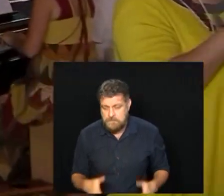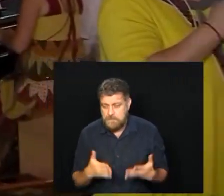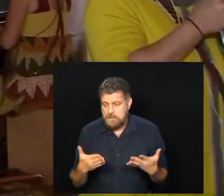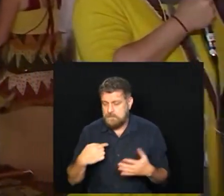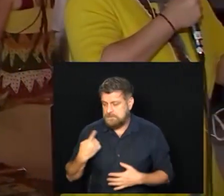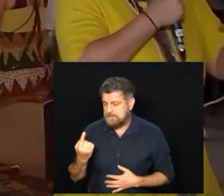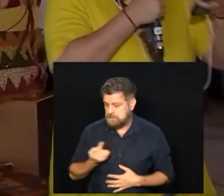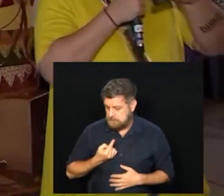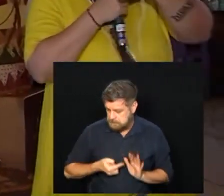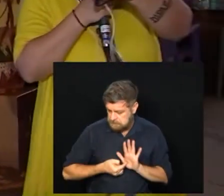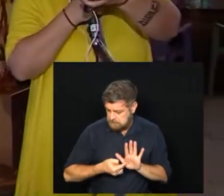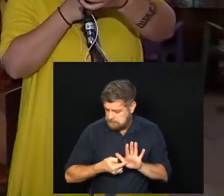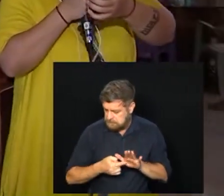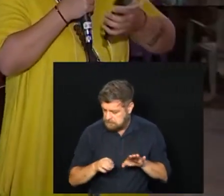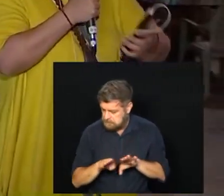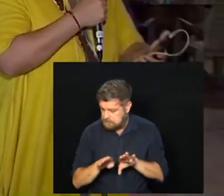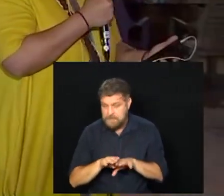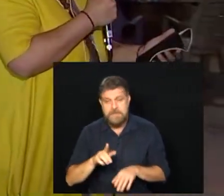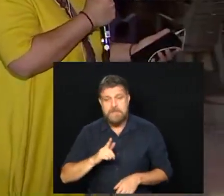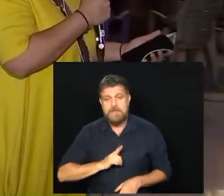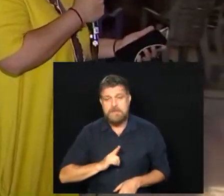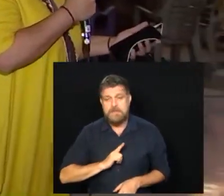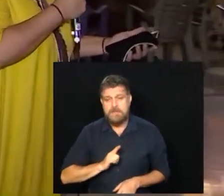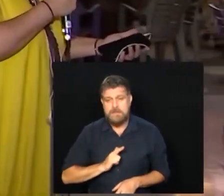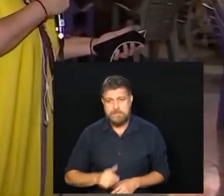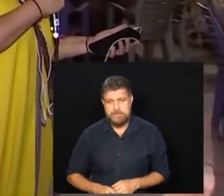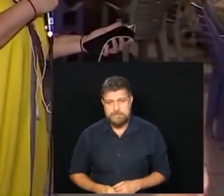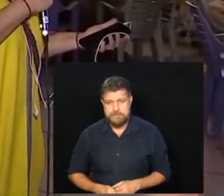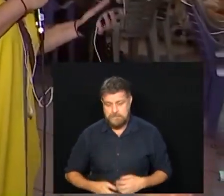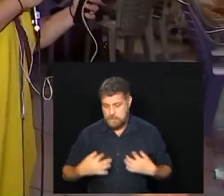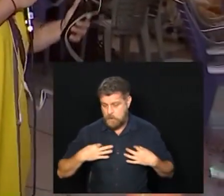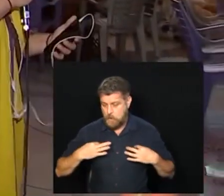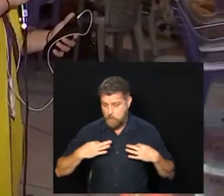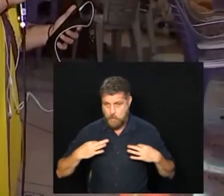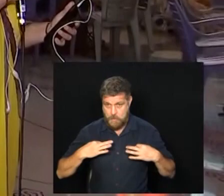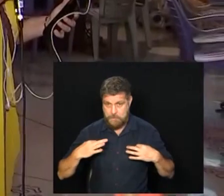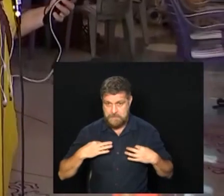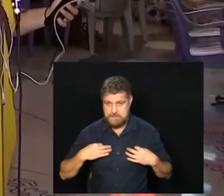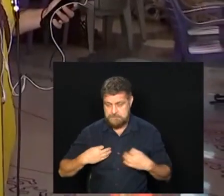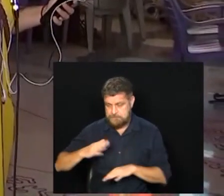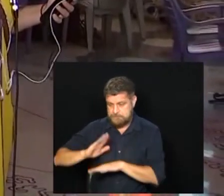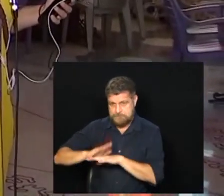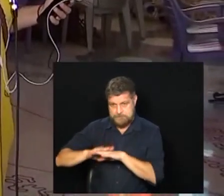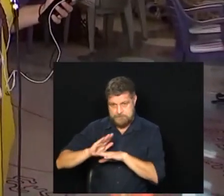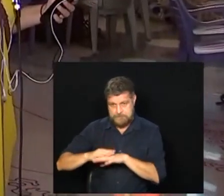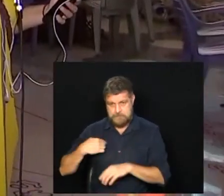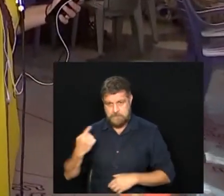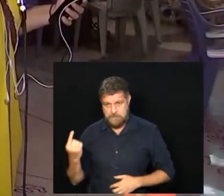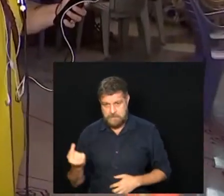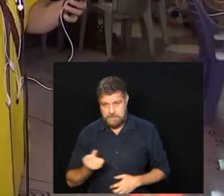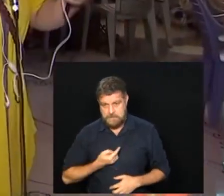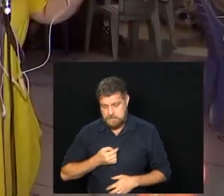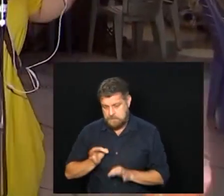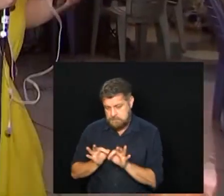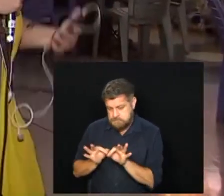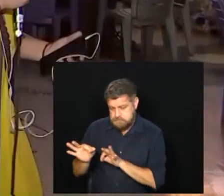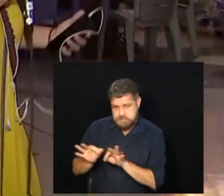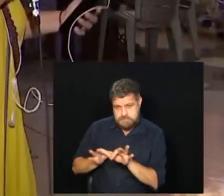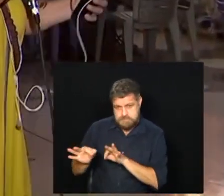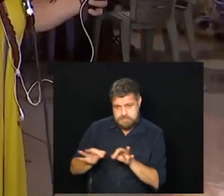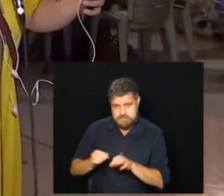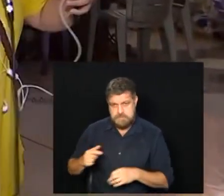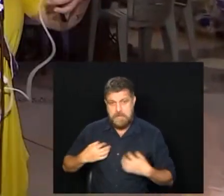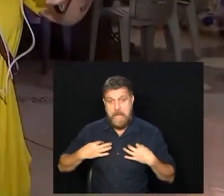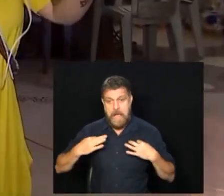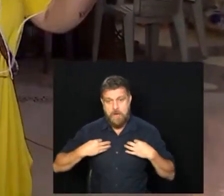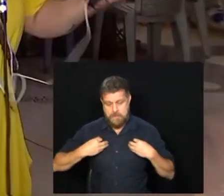gente oferece aqui? Tem uma grife de roupas feitas aqui mesmo pelo Mukunda Dasa, que é inclusive a roupa que eu